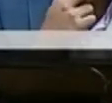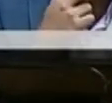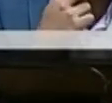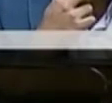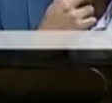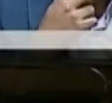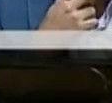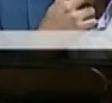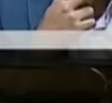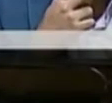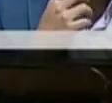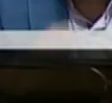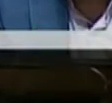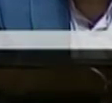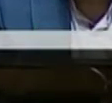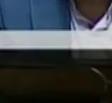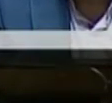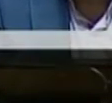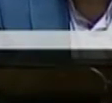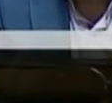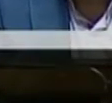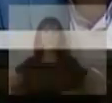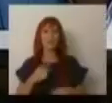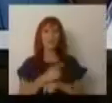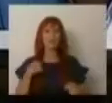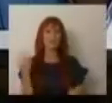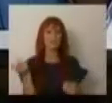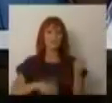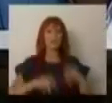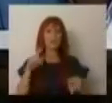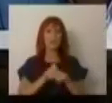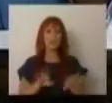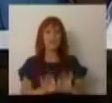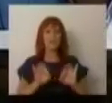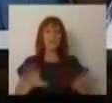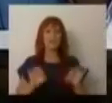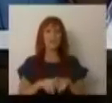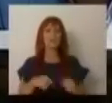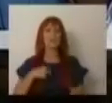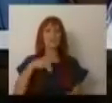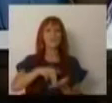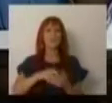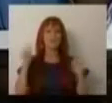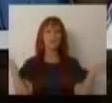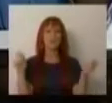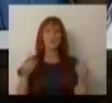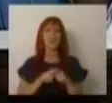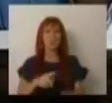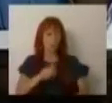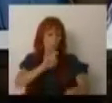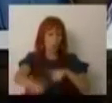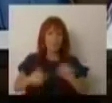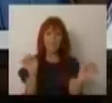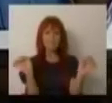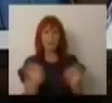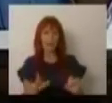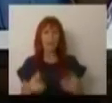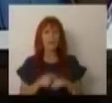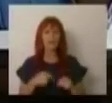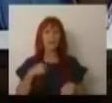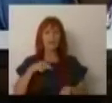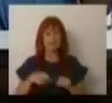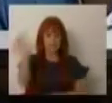da extrema-direita. É que nada justifica que se tente chegar a pontos comuns com posições que fomentam o ódio. Nada. E